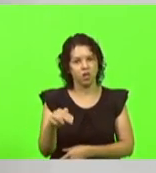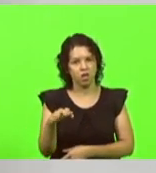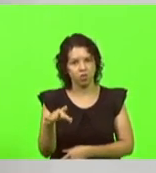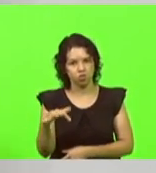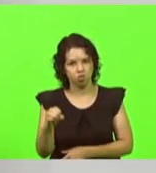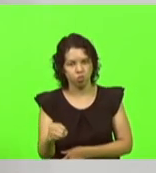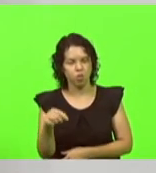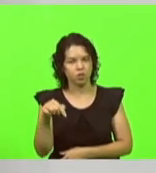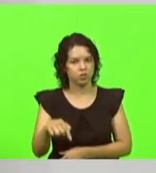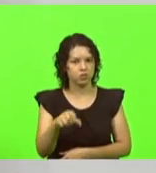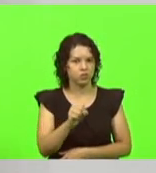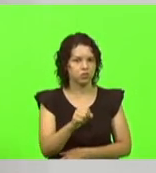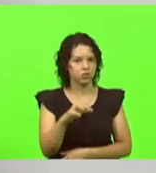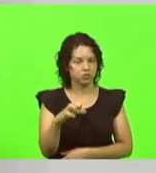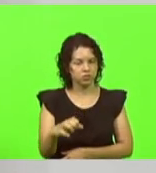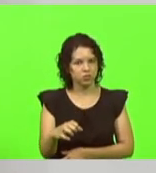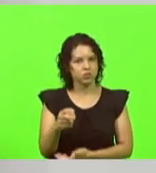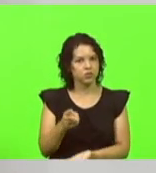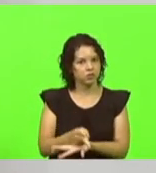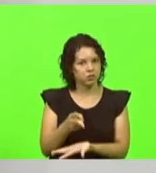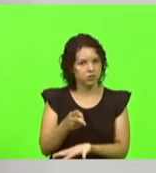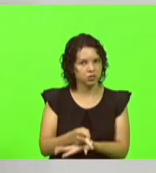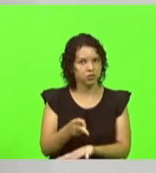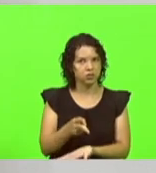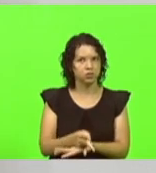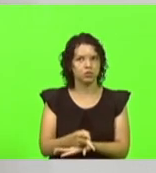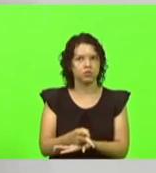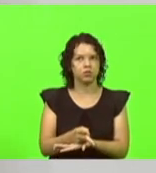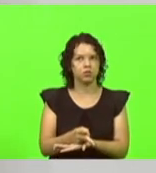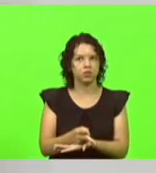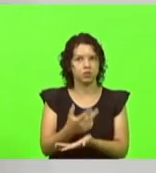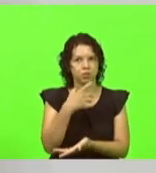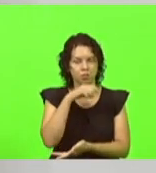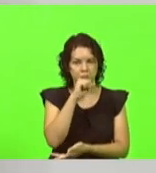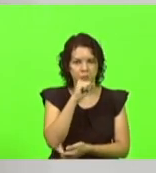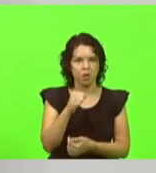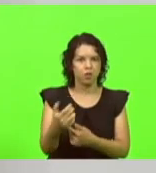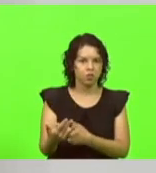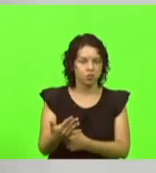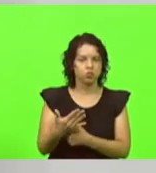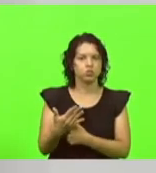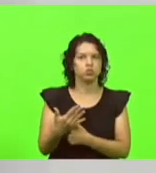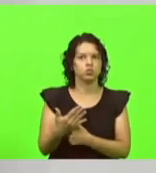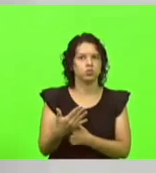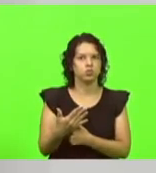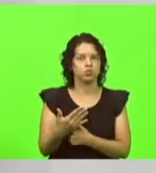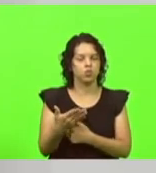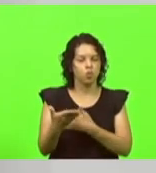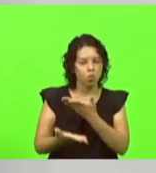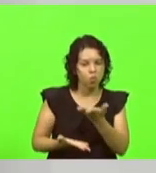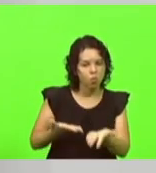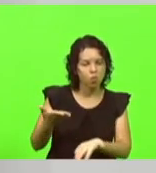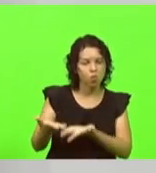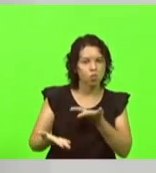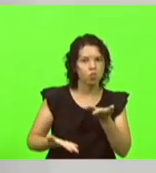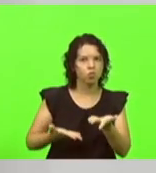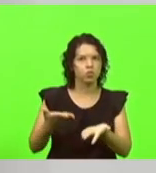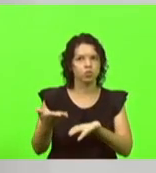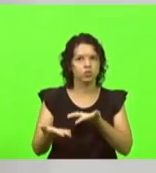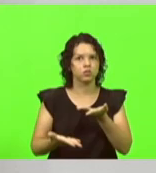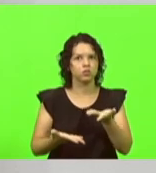tivemos, pelo conselho do pai, o esmero que tivemos, o cuidado que